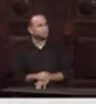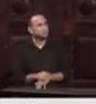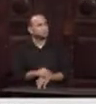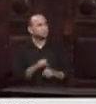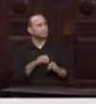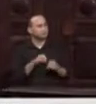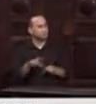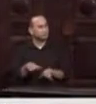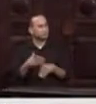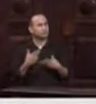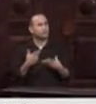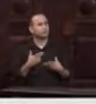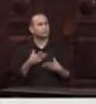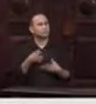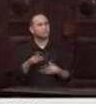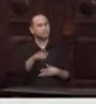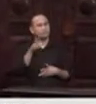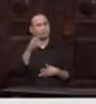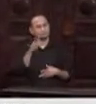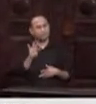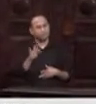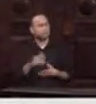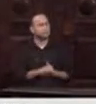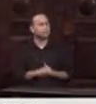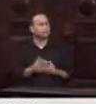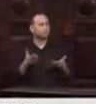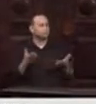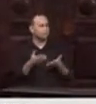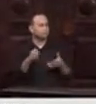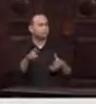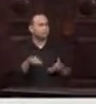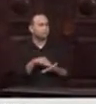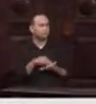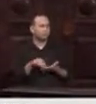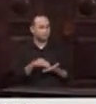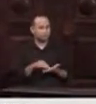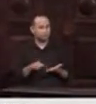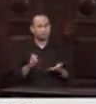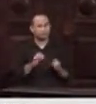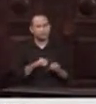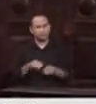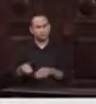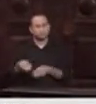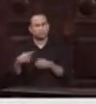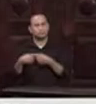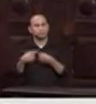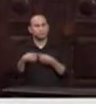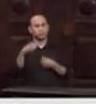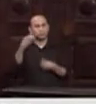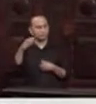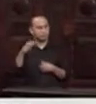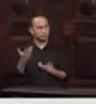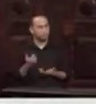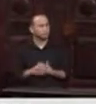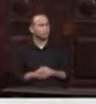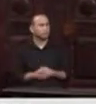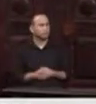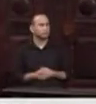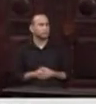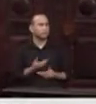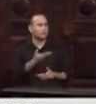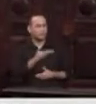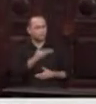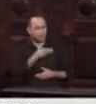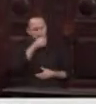Educação da Universidade Federal Fluminense, que hoje é a secretária municipal de Educação do município de Niterói, na gestão do meu querido